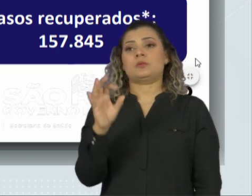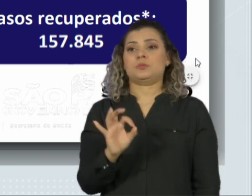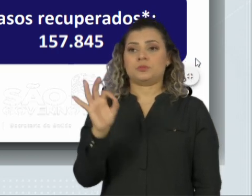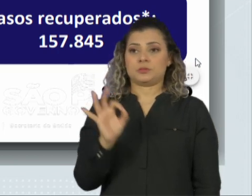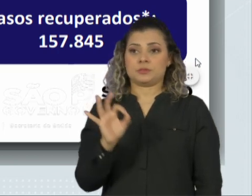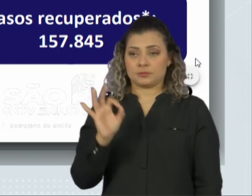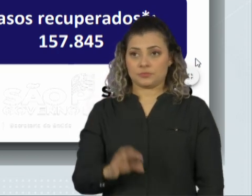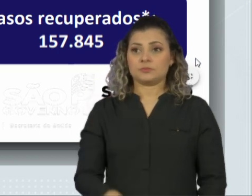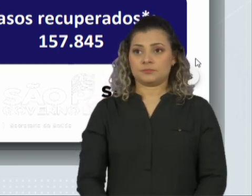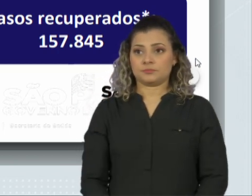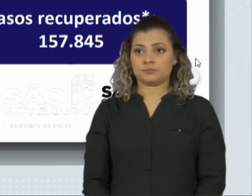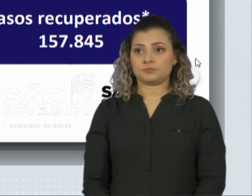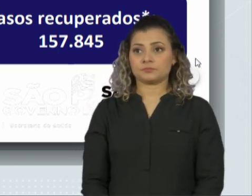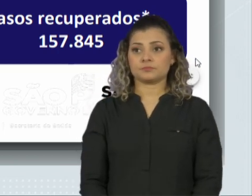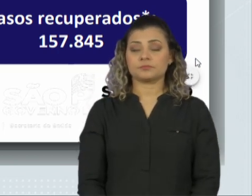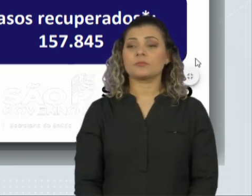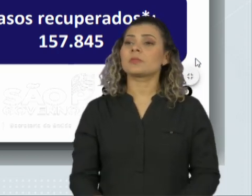65,4%.